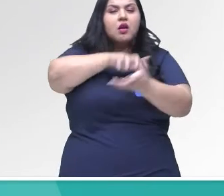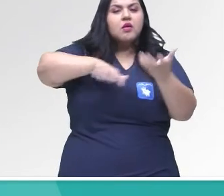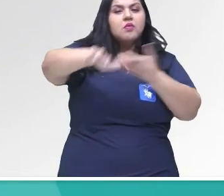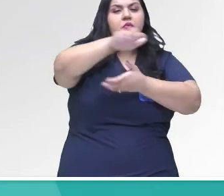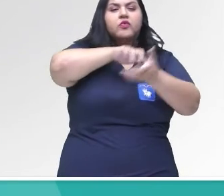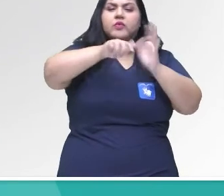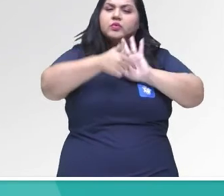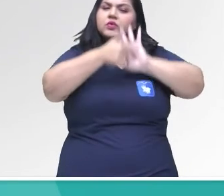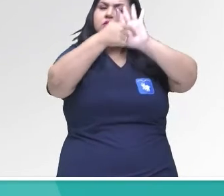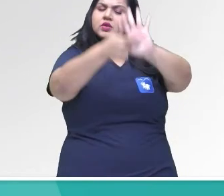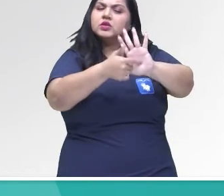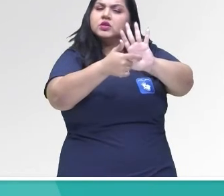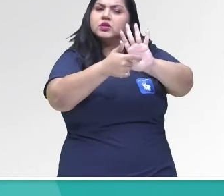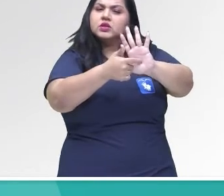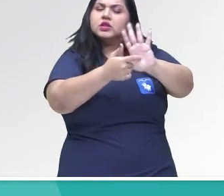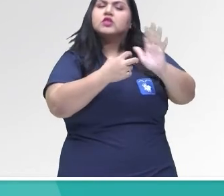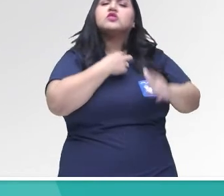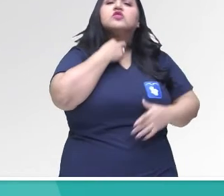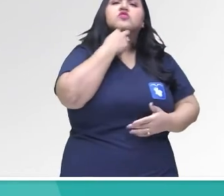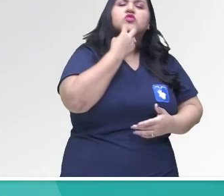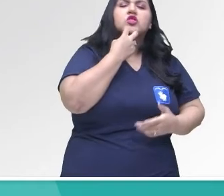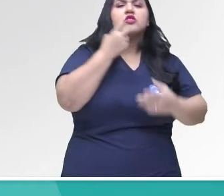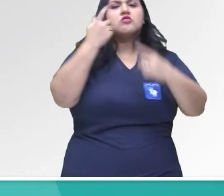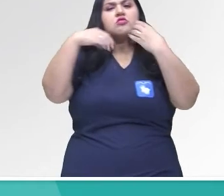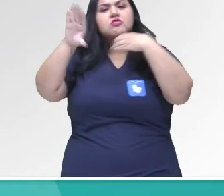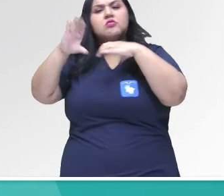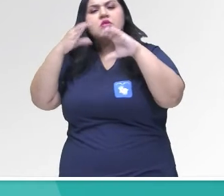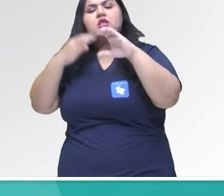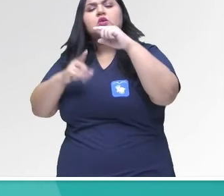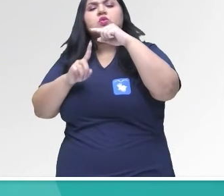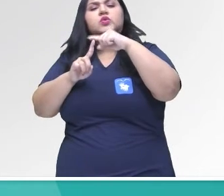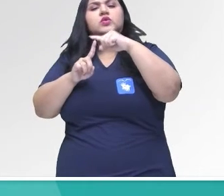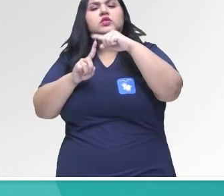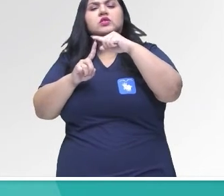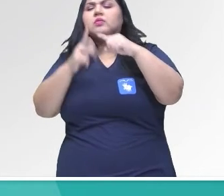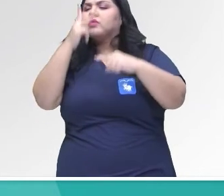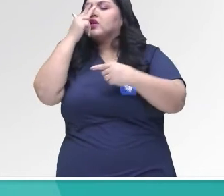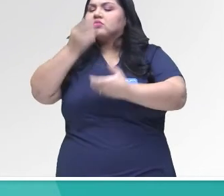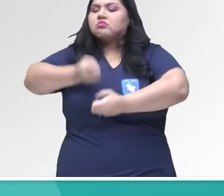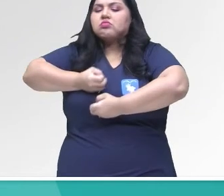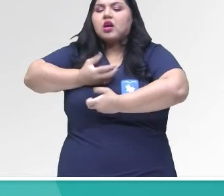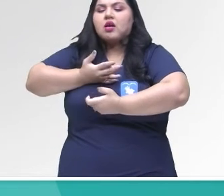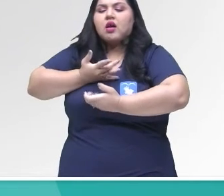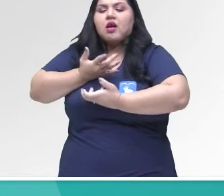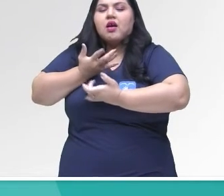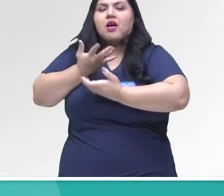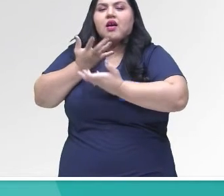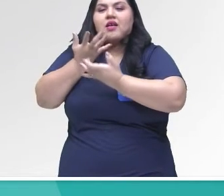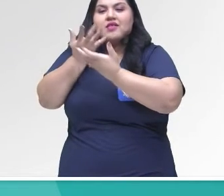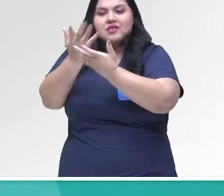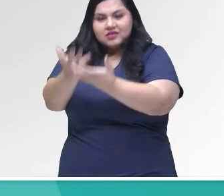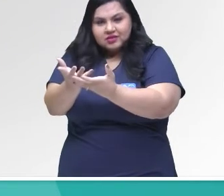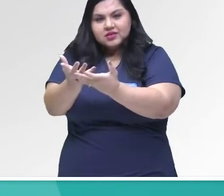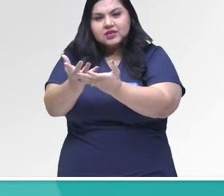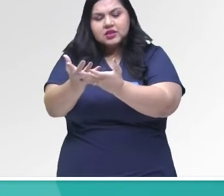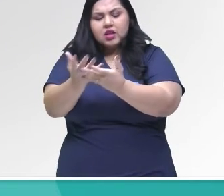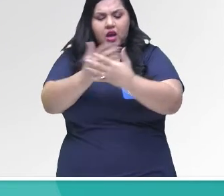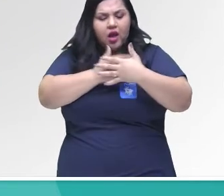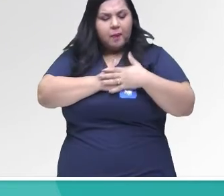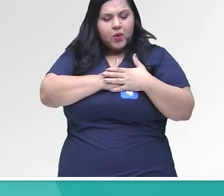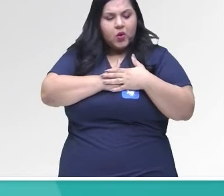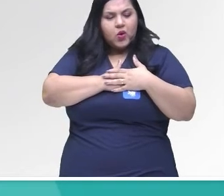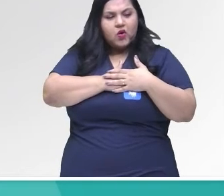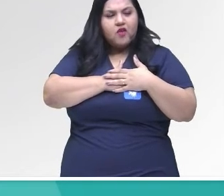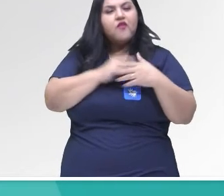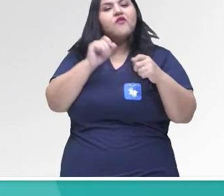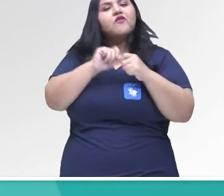trazer dentro da voz, dentro da canção, o estilo como se fosse poético, como se fosse declamado, um amor feito de